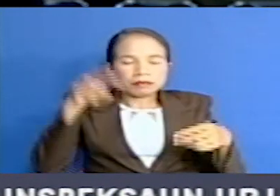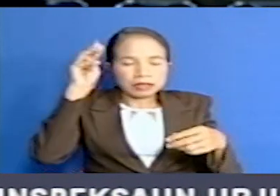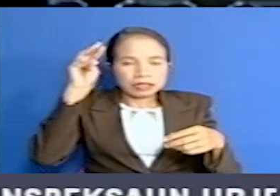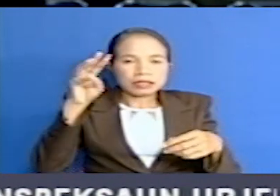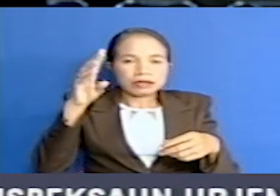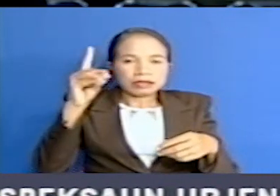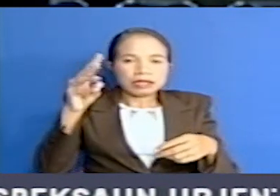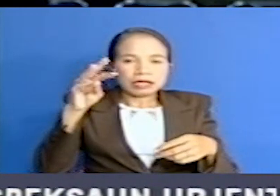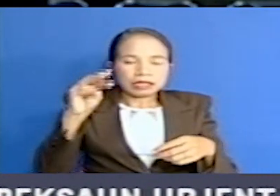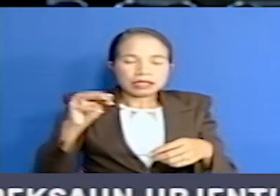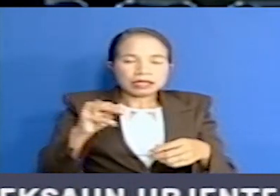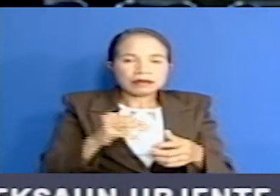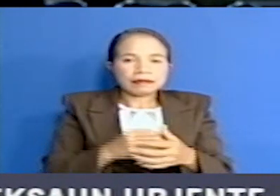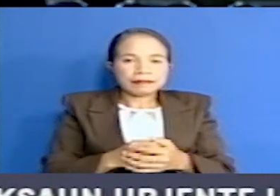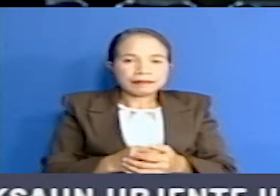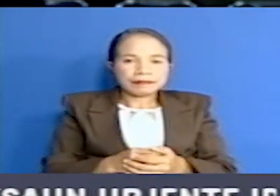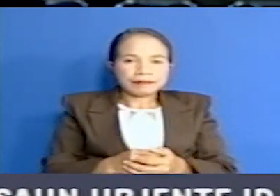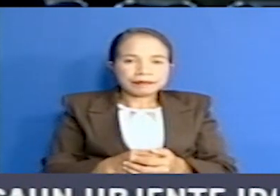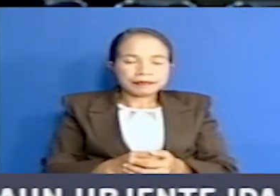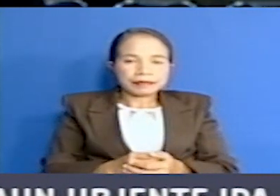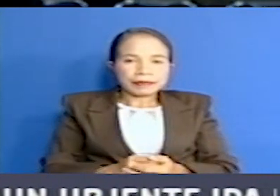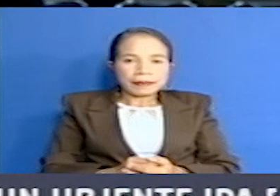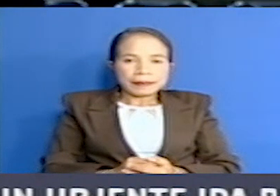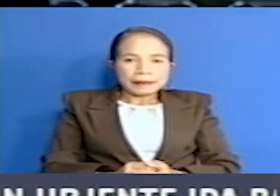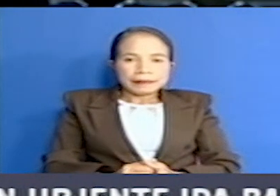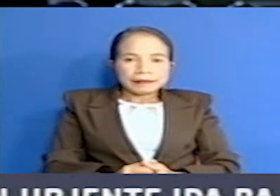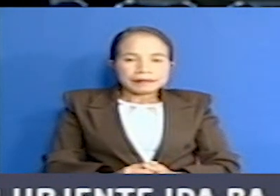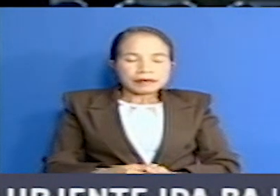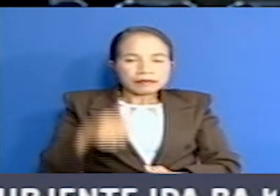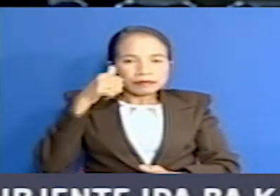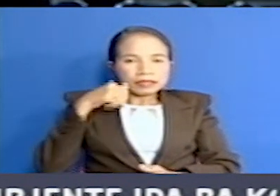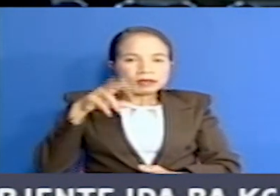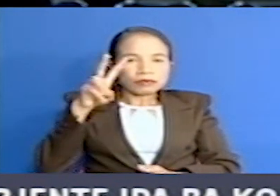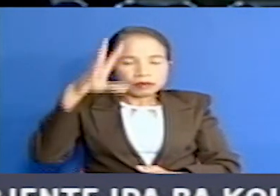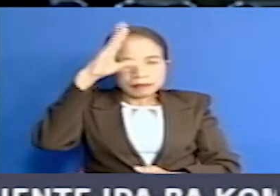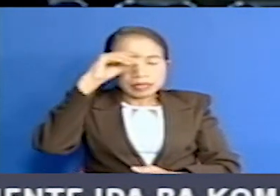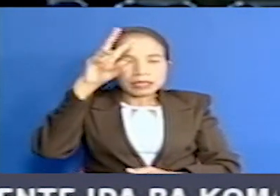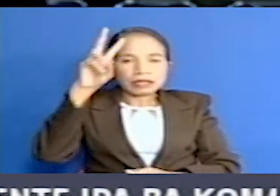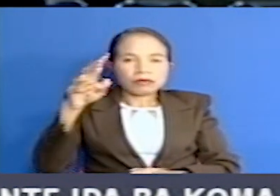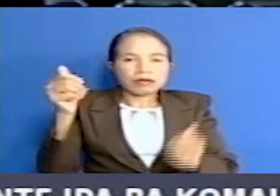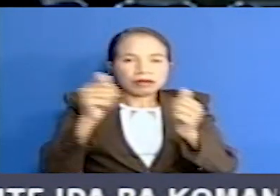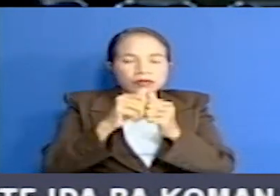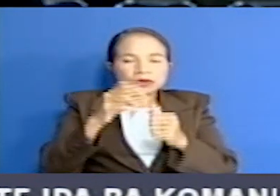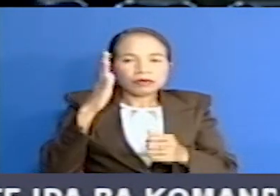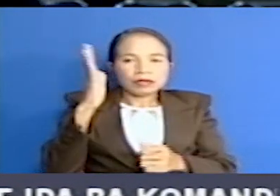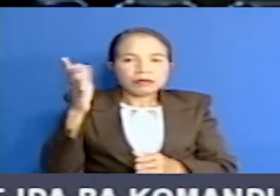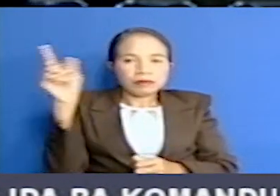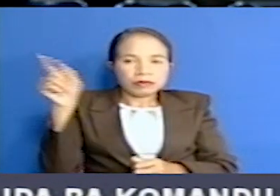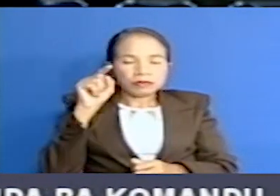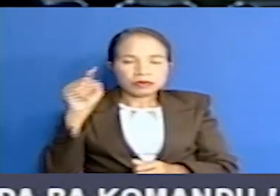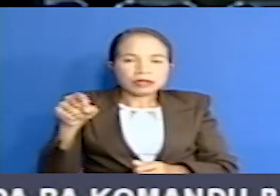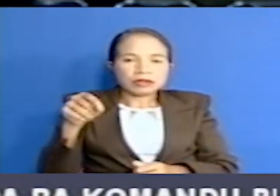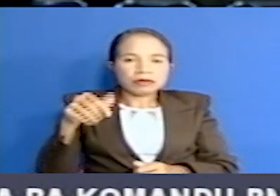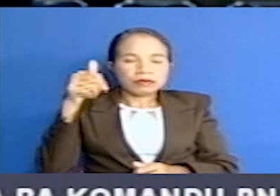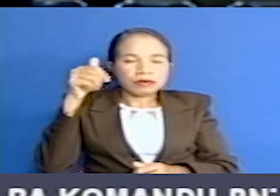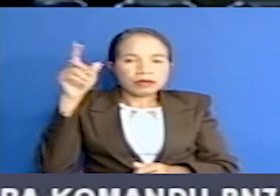Direção Nacional HAT. Nós temos o equilíbrio e a feta rua, mane rua. Então, 50% da feta, 50% da